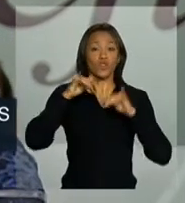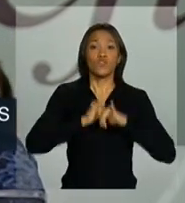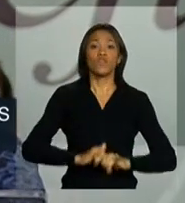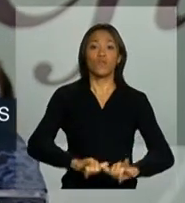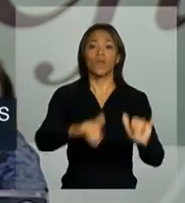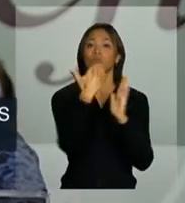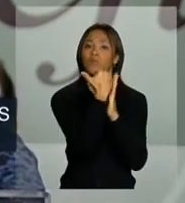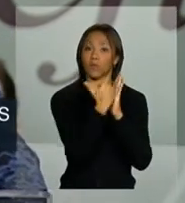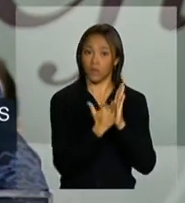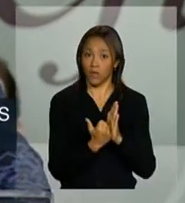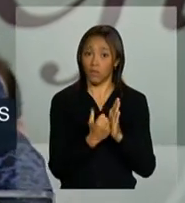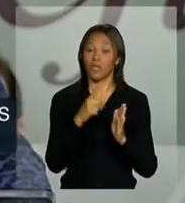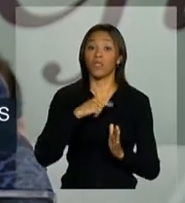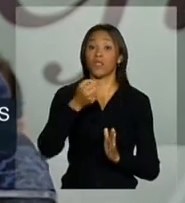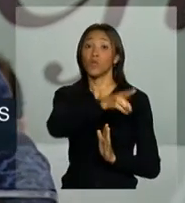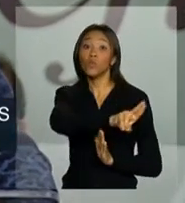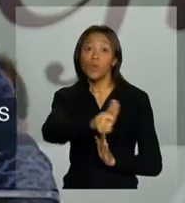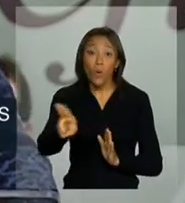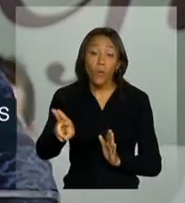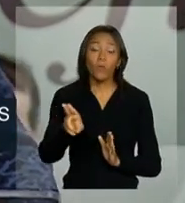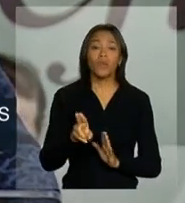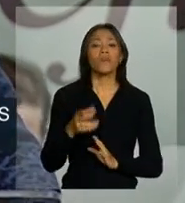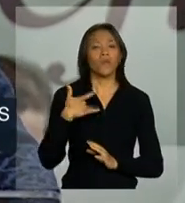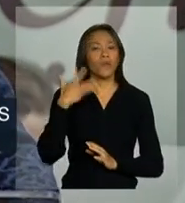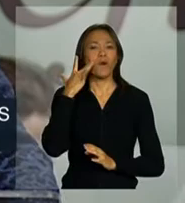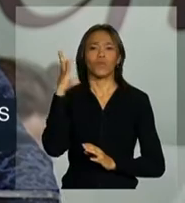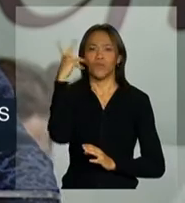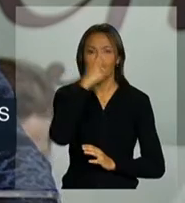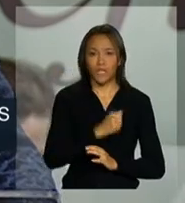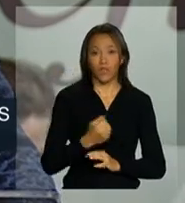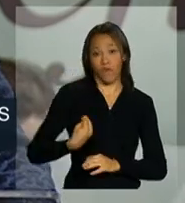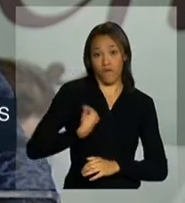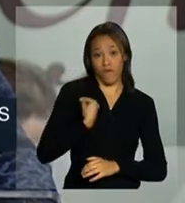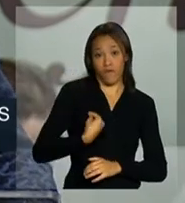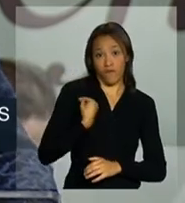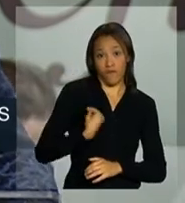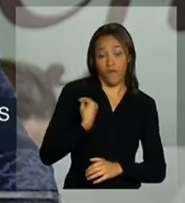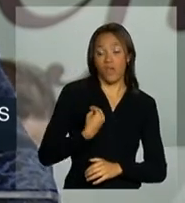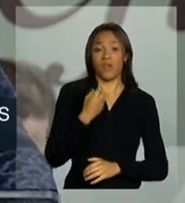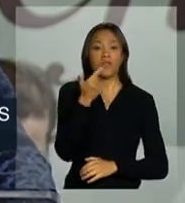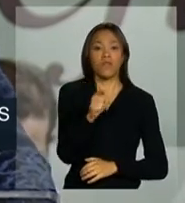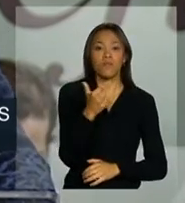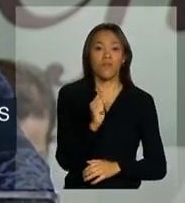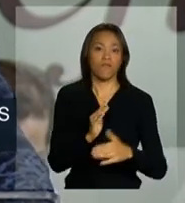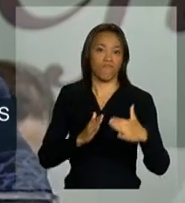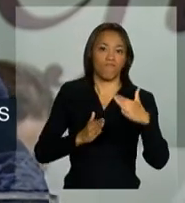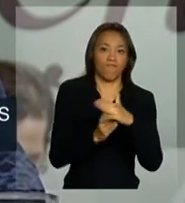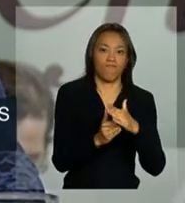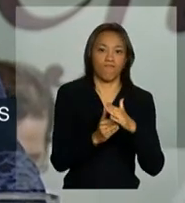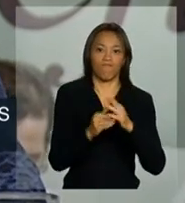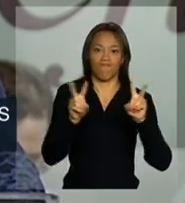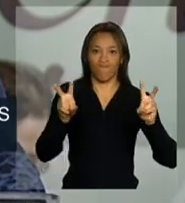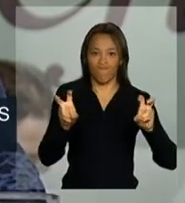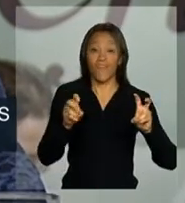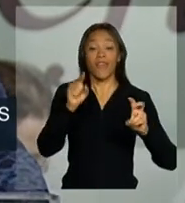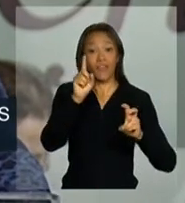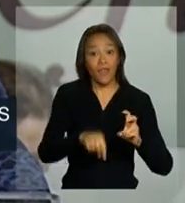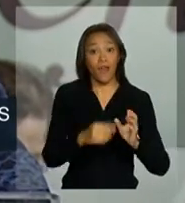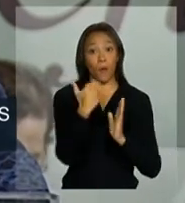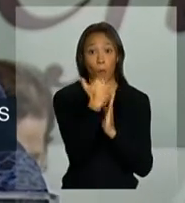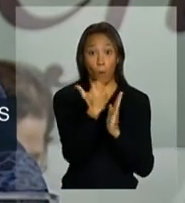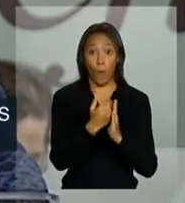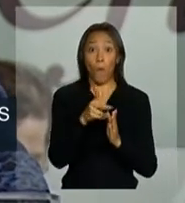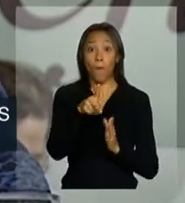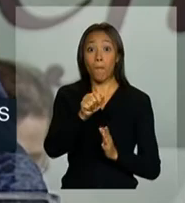que tem um nome que eu considero belíssimo, o Viver Sem Limites. Plano Nacional dos Direitos da Pessoa